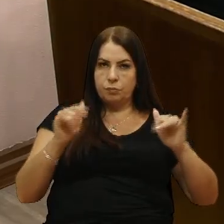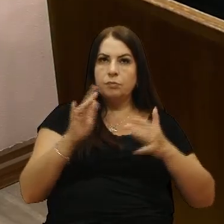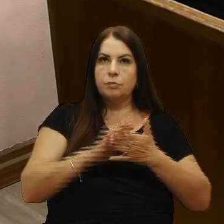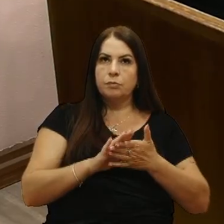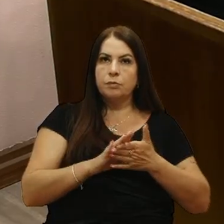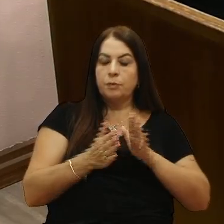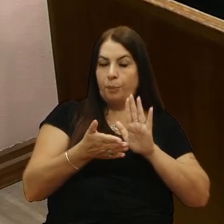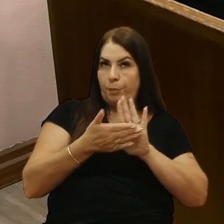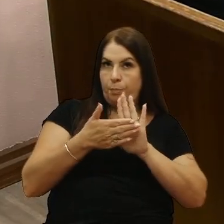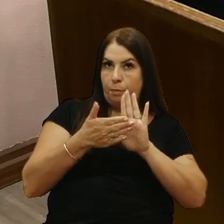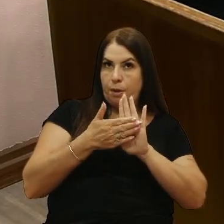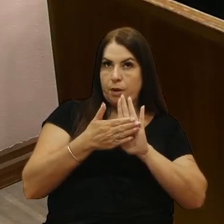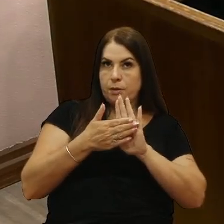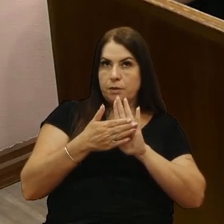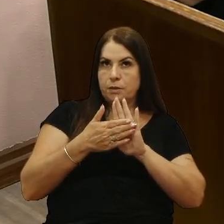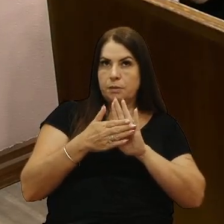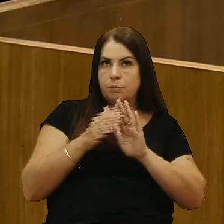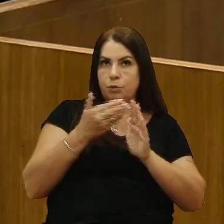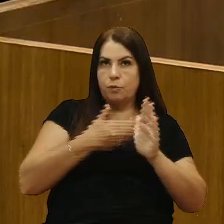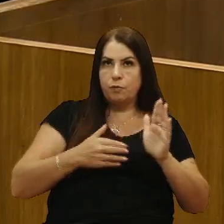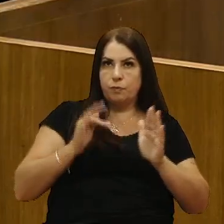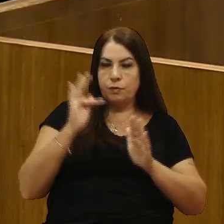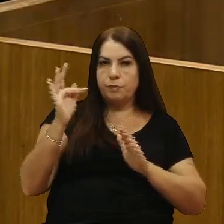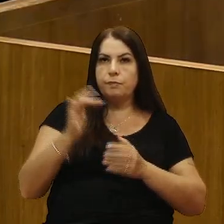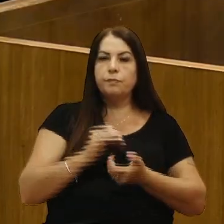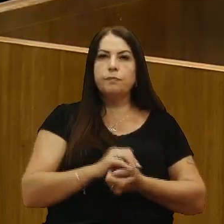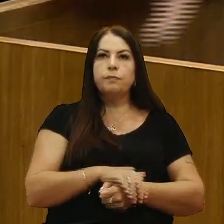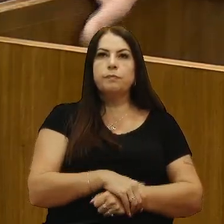né, proposta e articulada pelo governo federal.